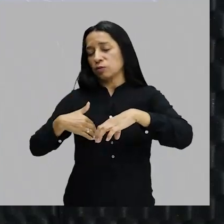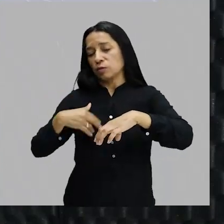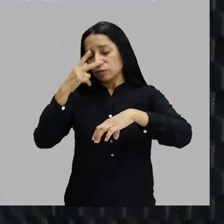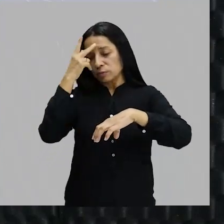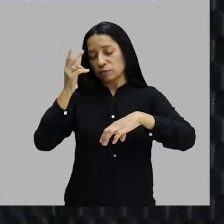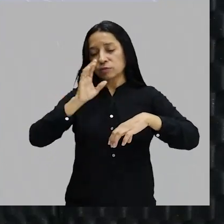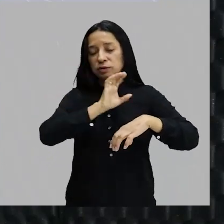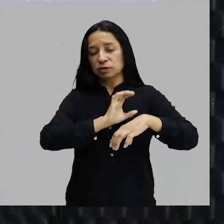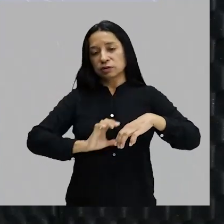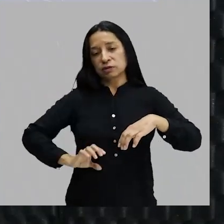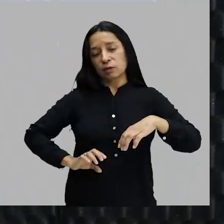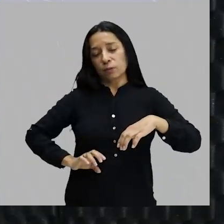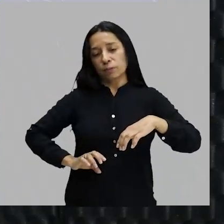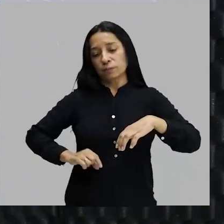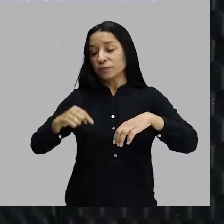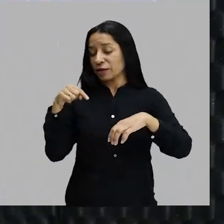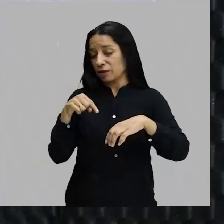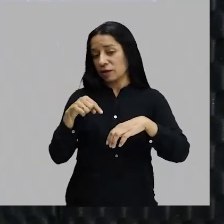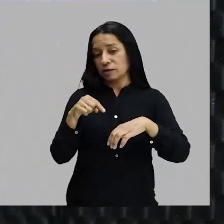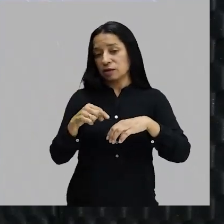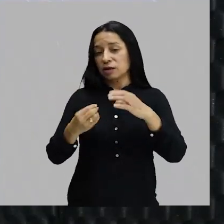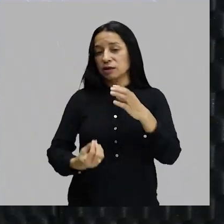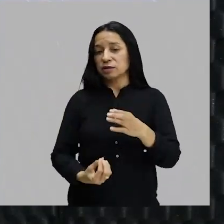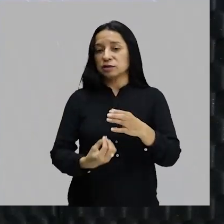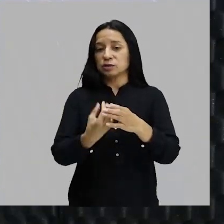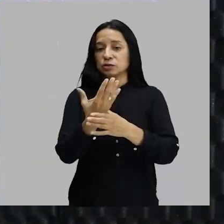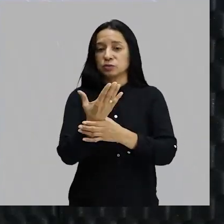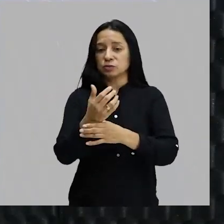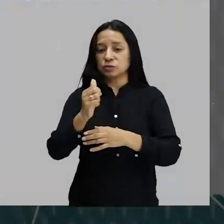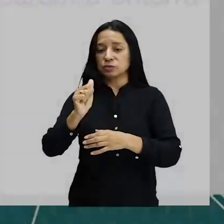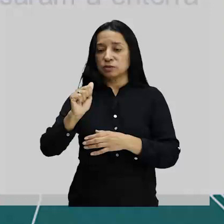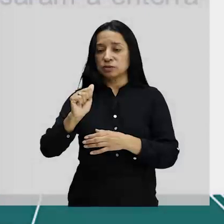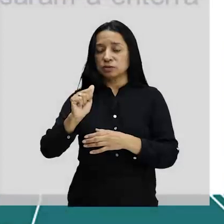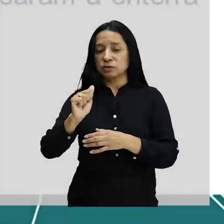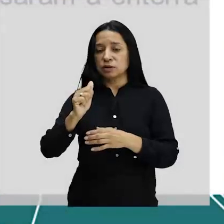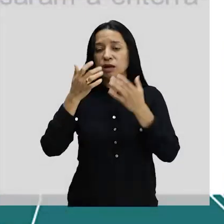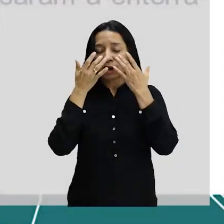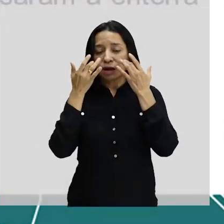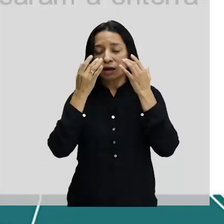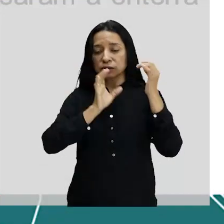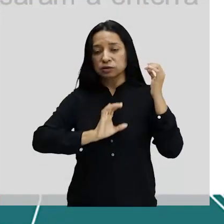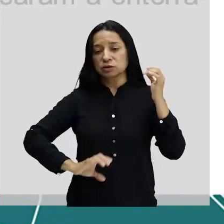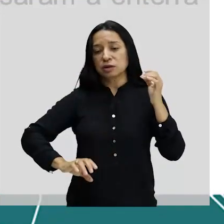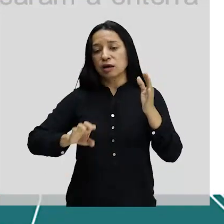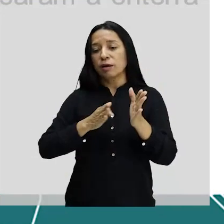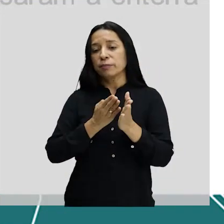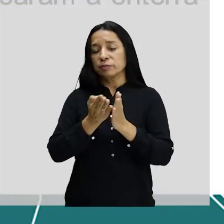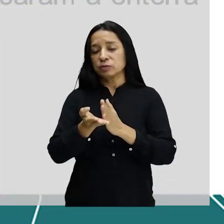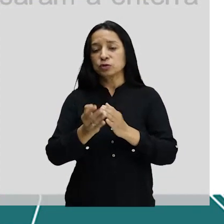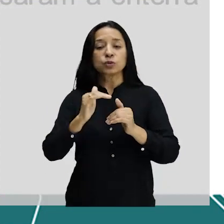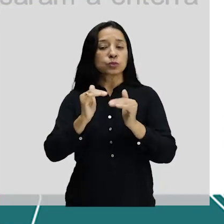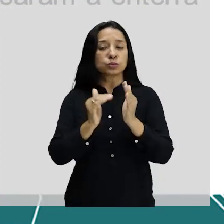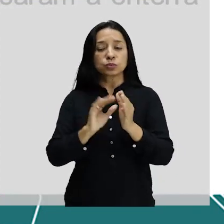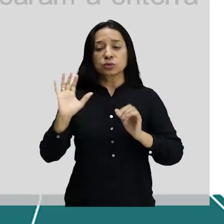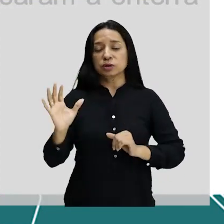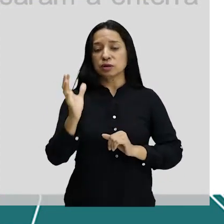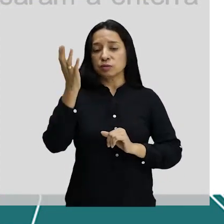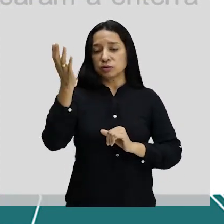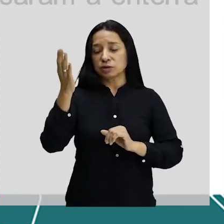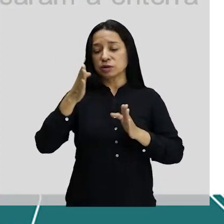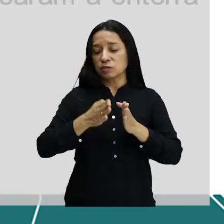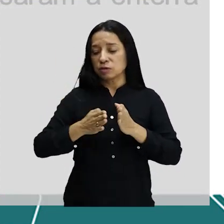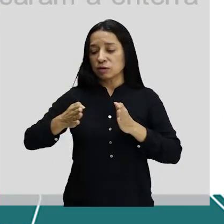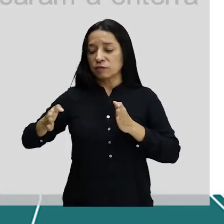cristãos. Então, nesse caso aqui, é que surge a arte cristã primitiva. Por quê? Porque tudo que aconteceu nessa